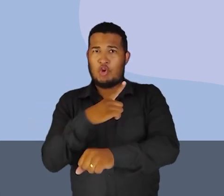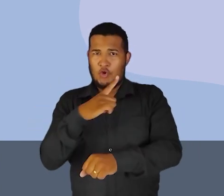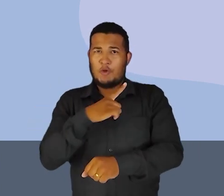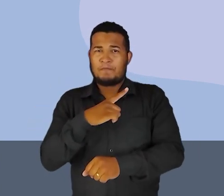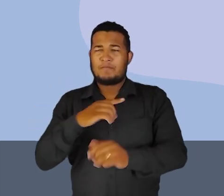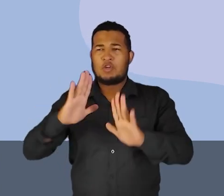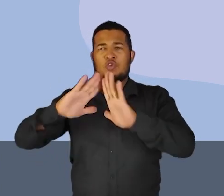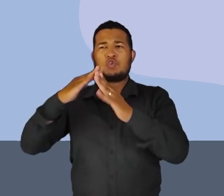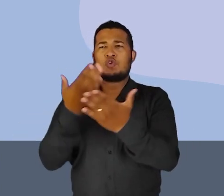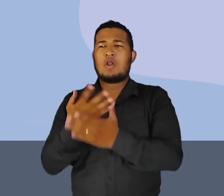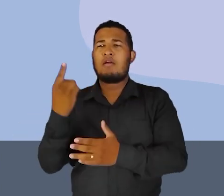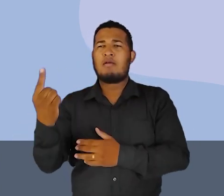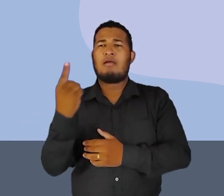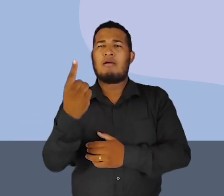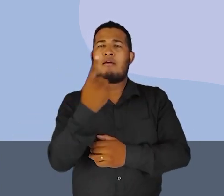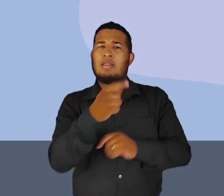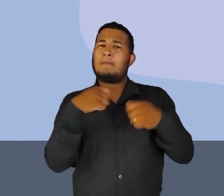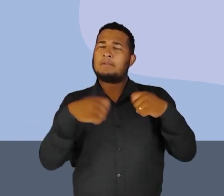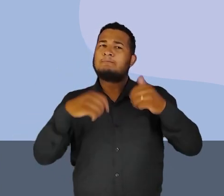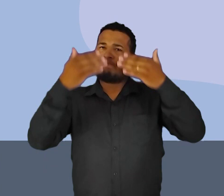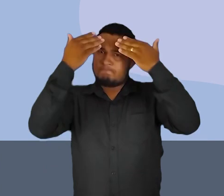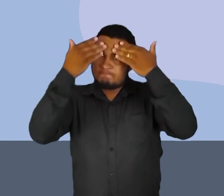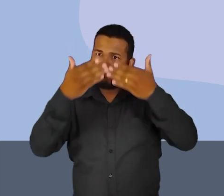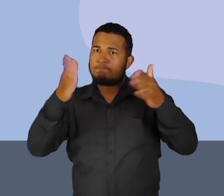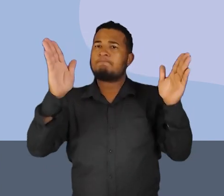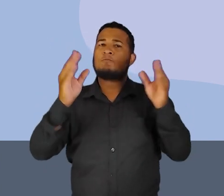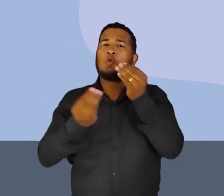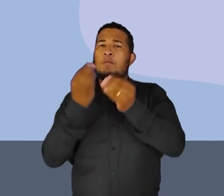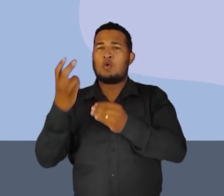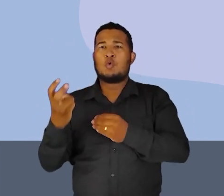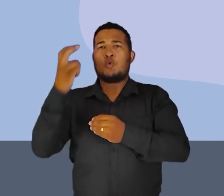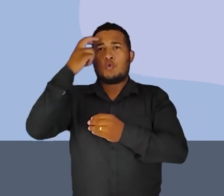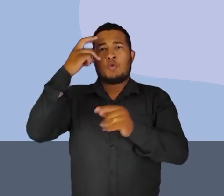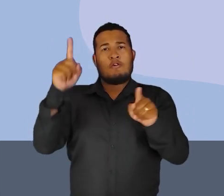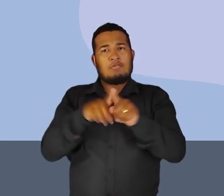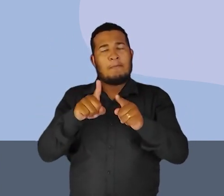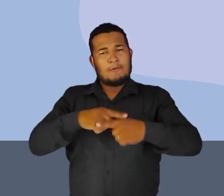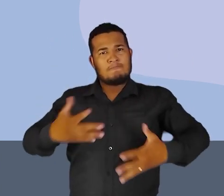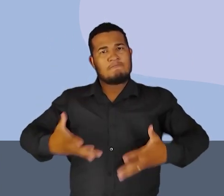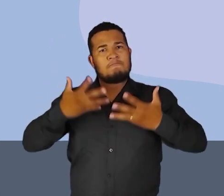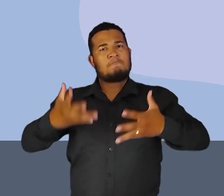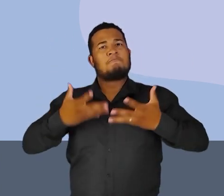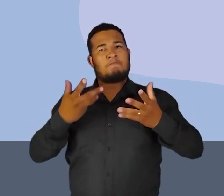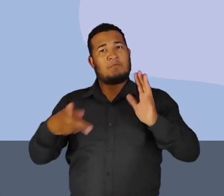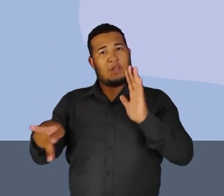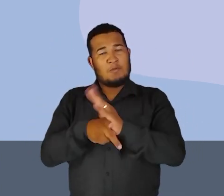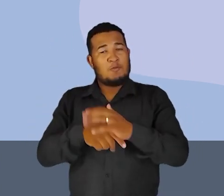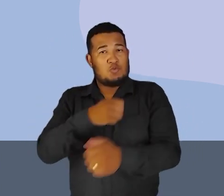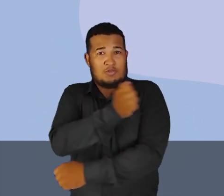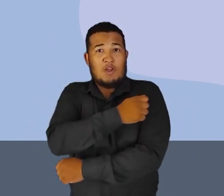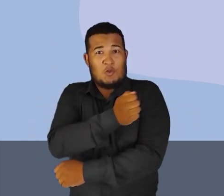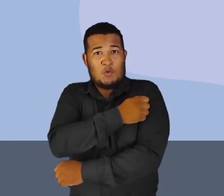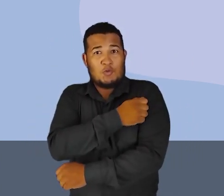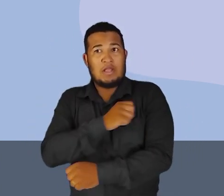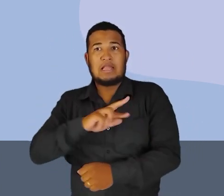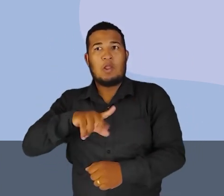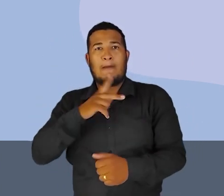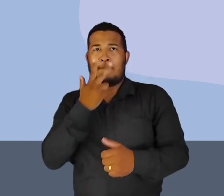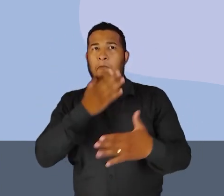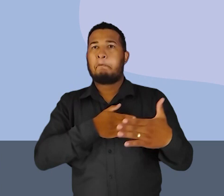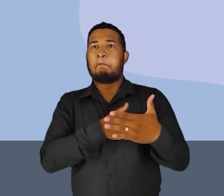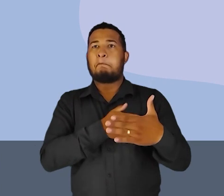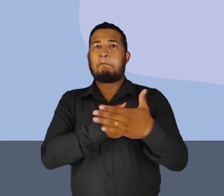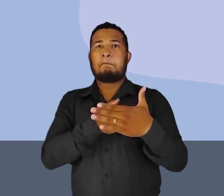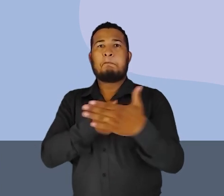Cabe à escola ampliar o repertório de cultura e práticas corporais dos estudantes e não limitá-lo,